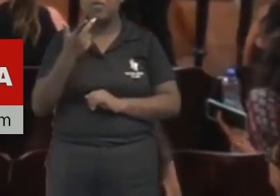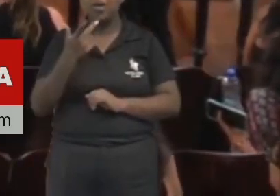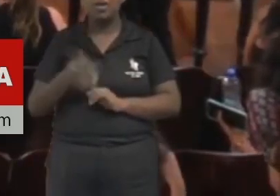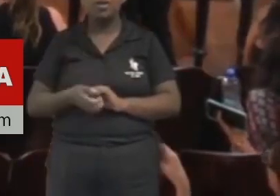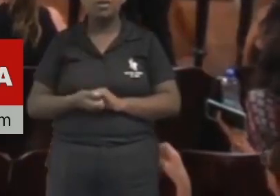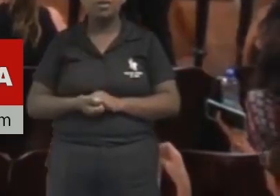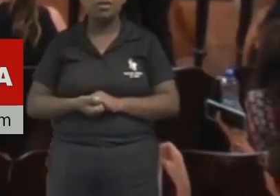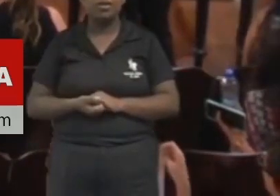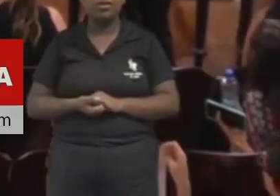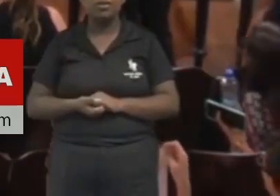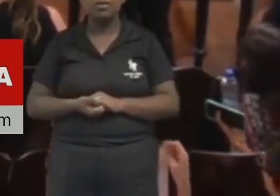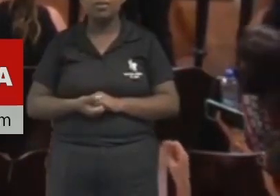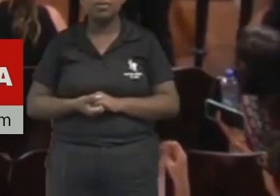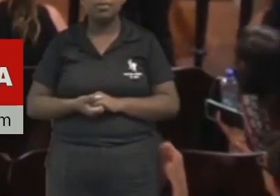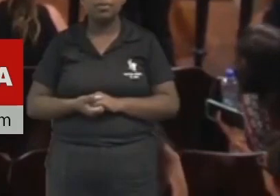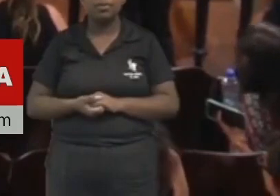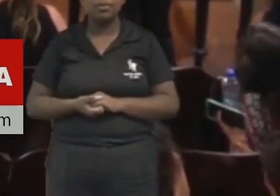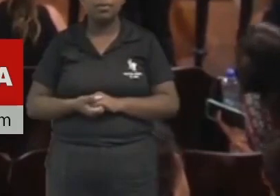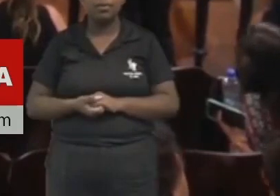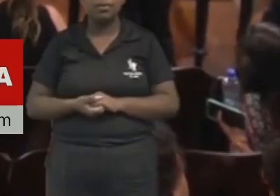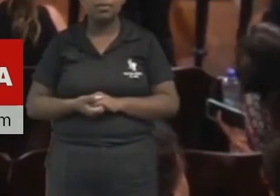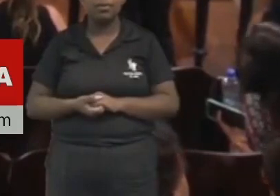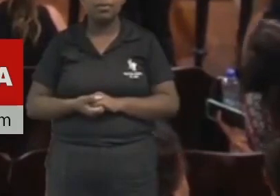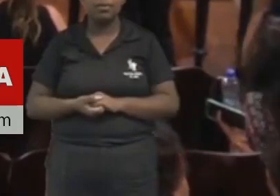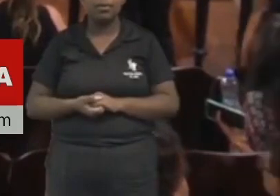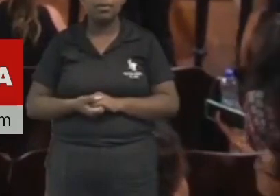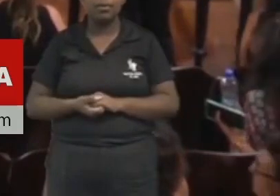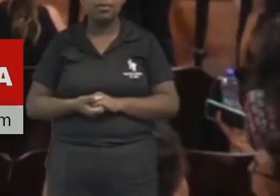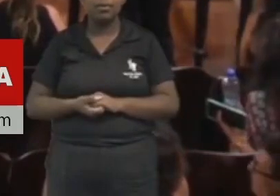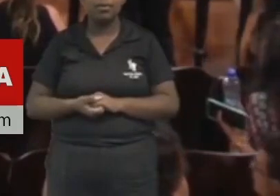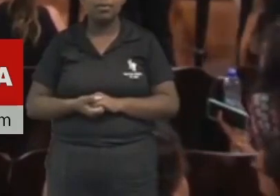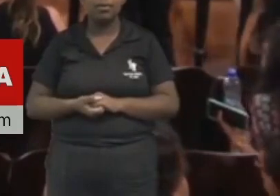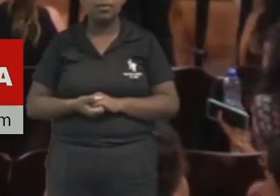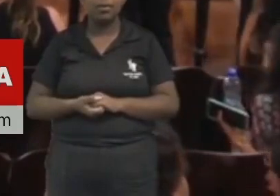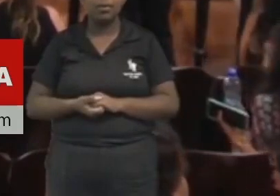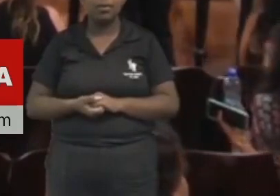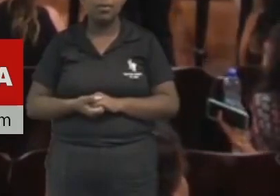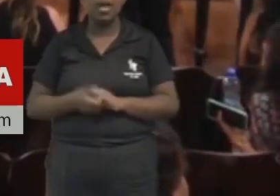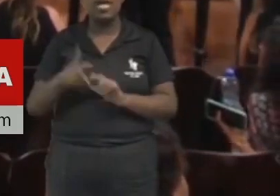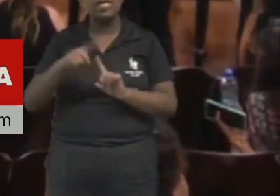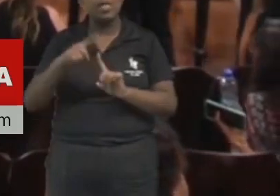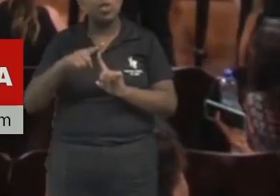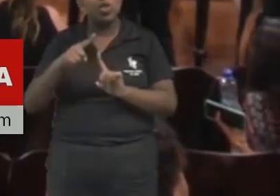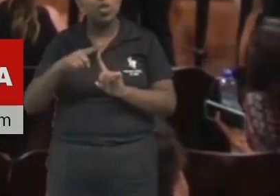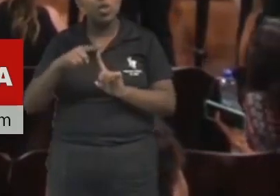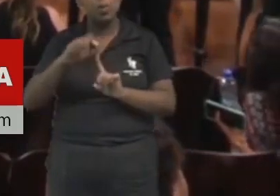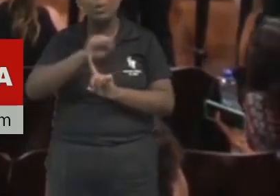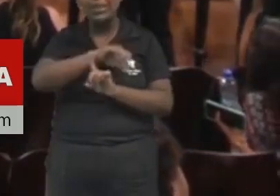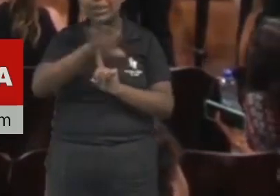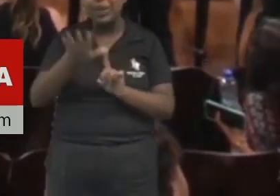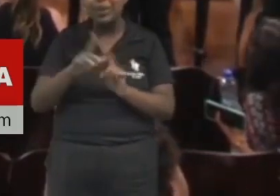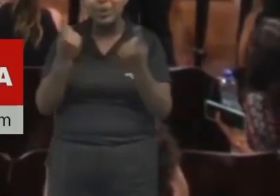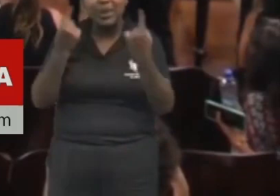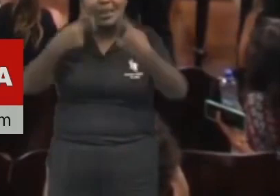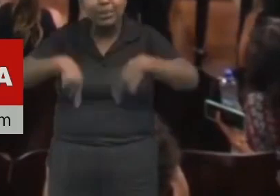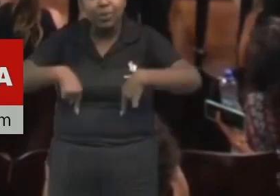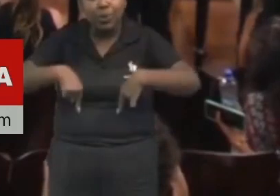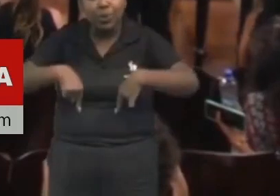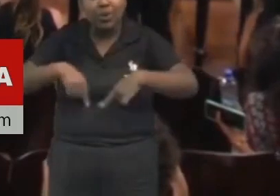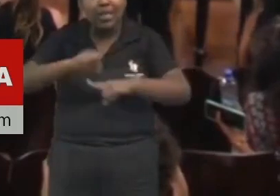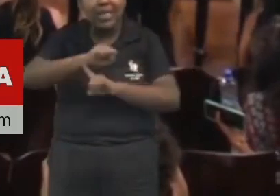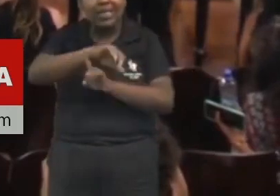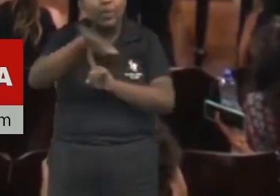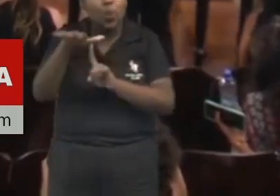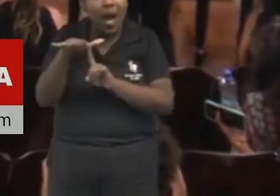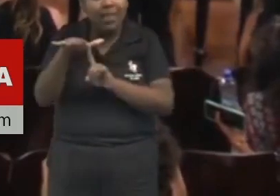quiser. Vereador, eu não... E depois eu vou à justiça. Vereador, eu não falei isso do senhor. Eu falei que esse tipo de disputa aqui é que está ficando